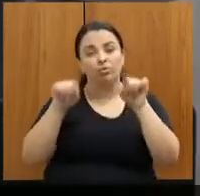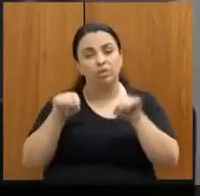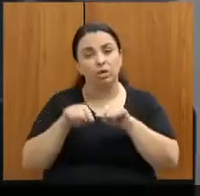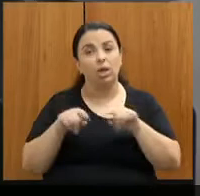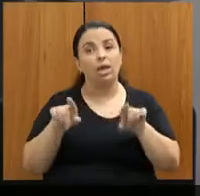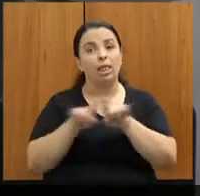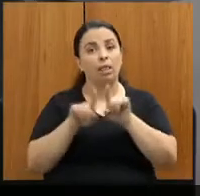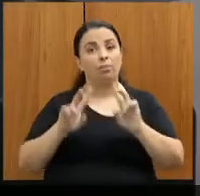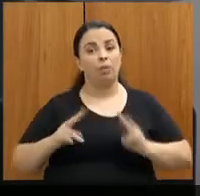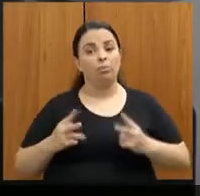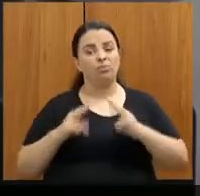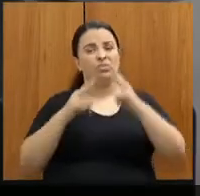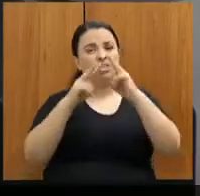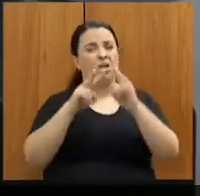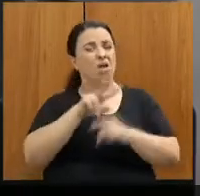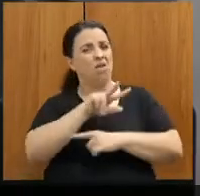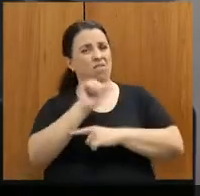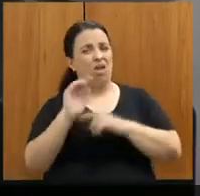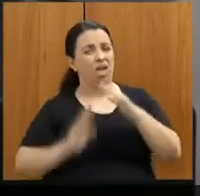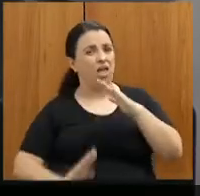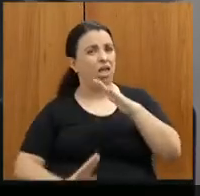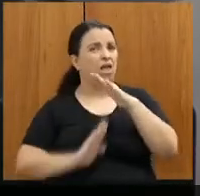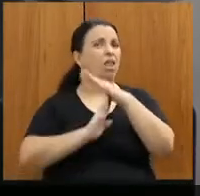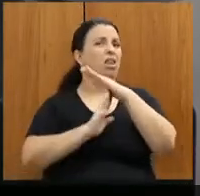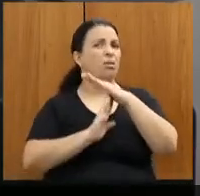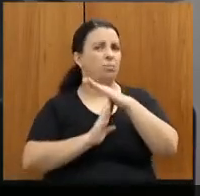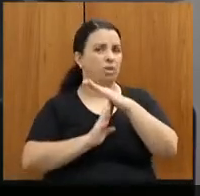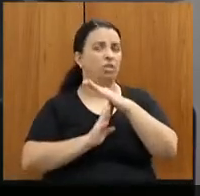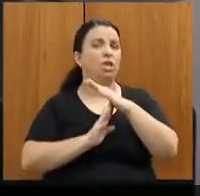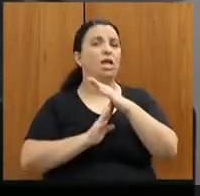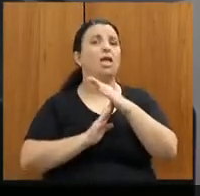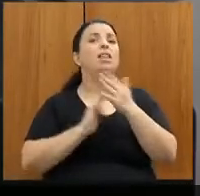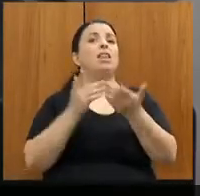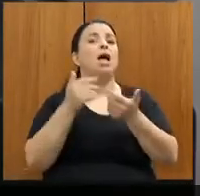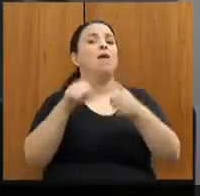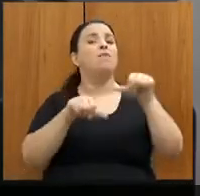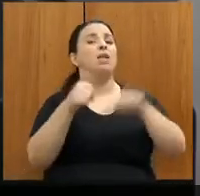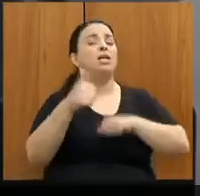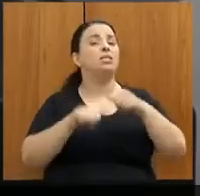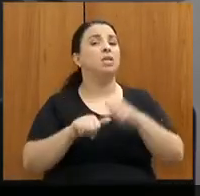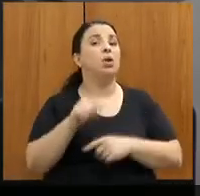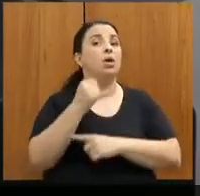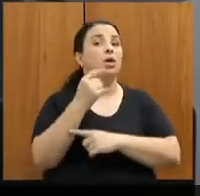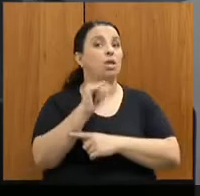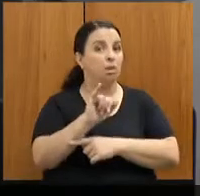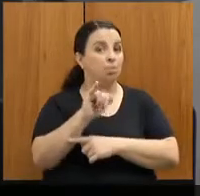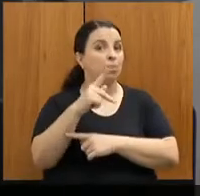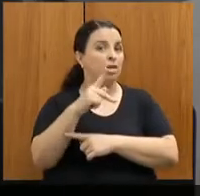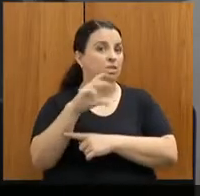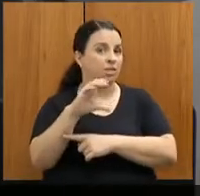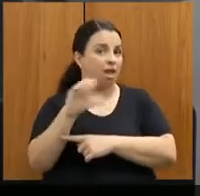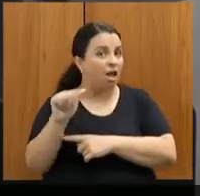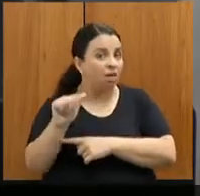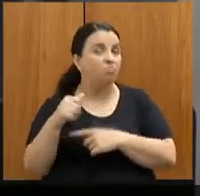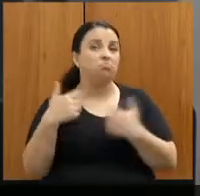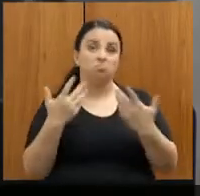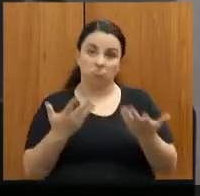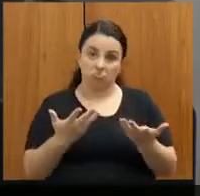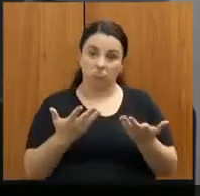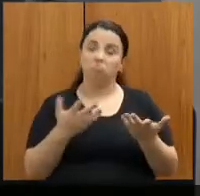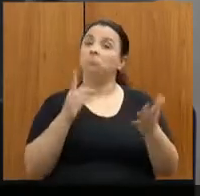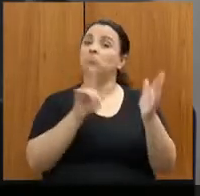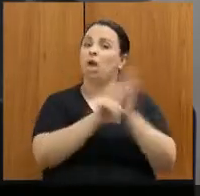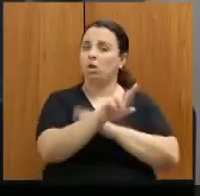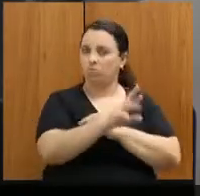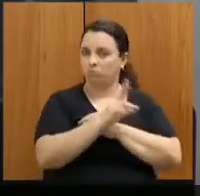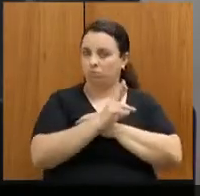conseguiram ser limitadas a variação do IPCA é outra pergunta e quais são os